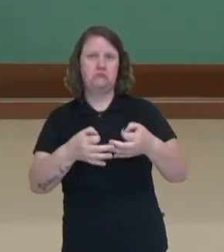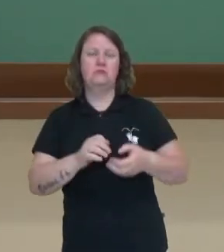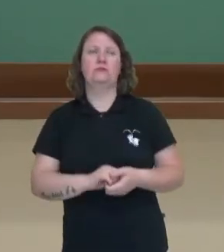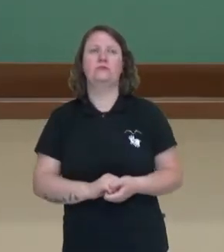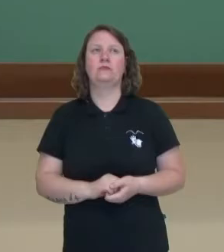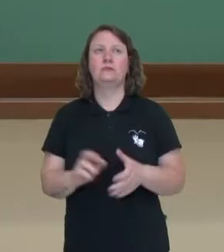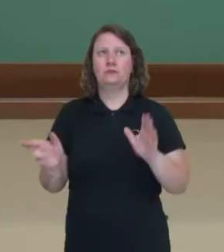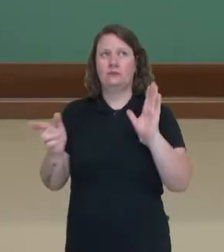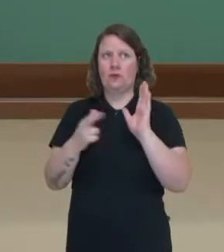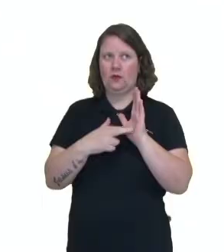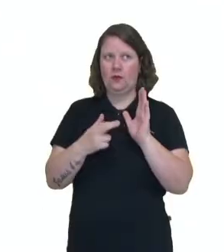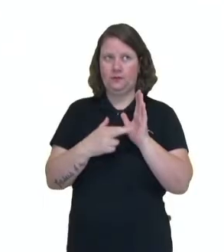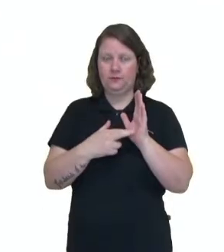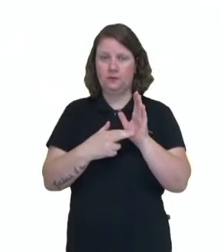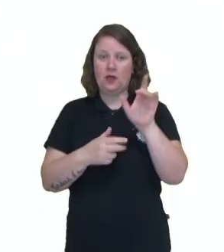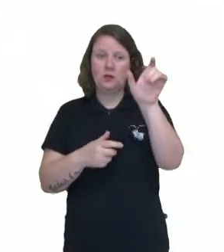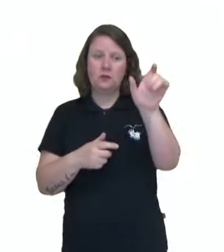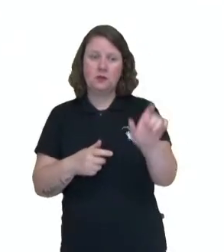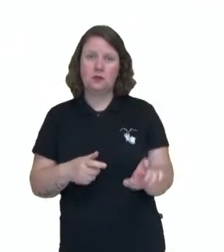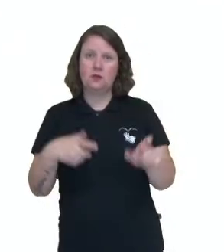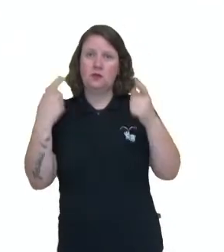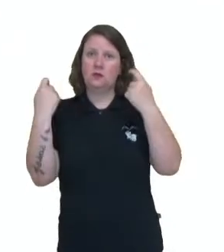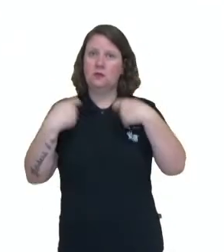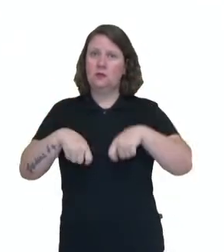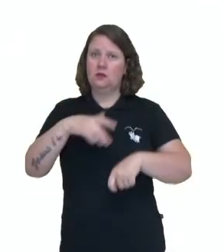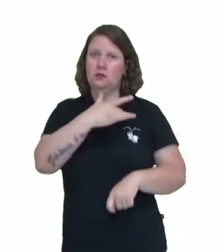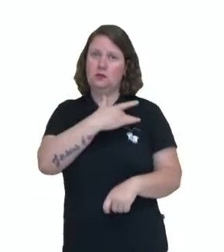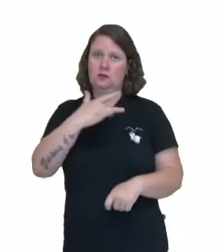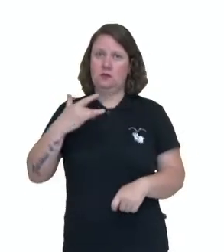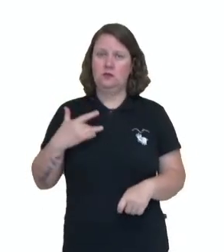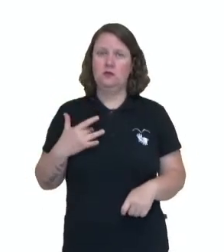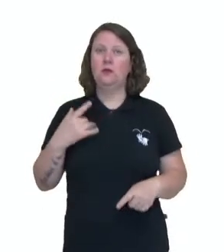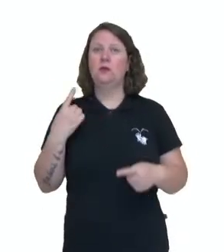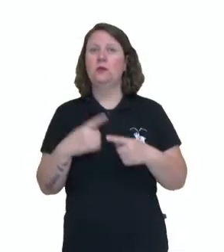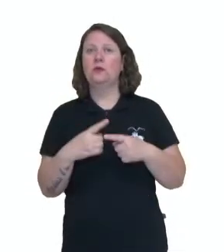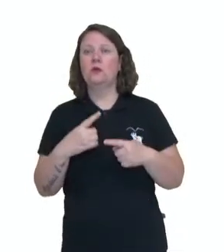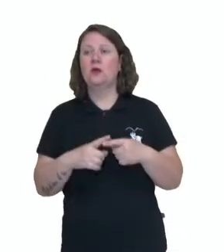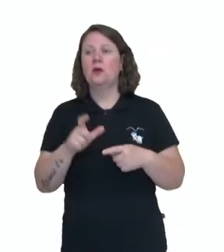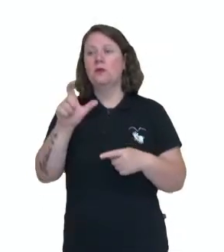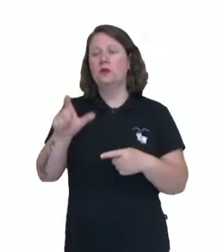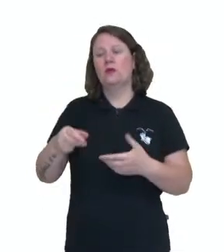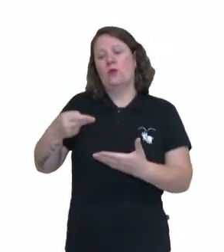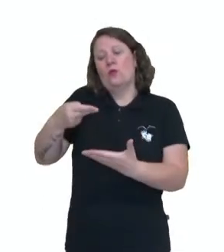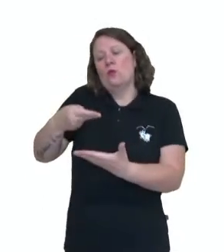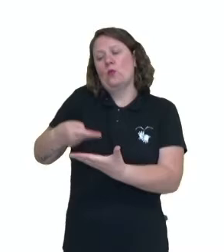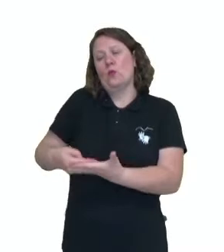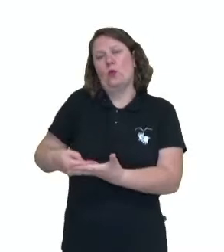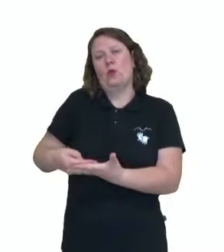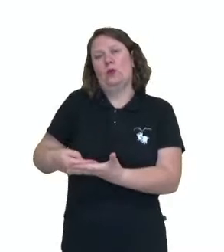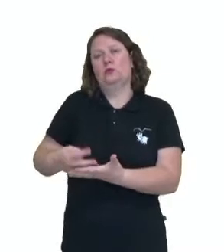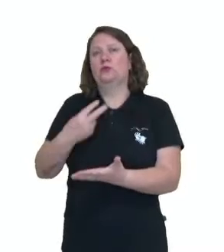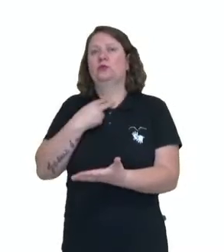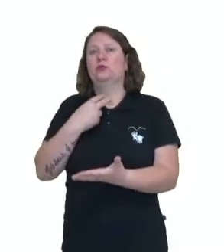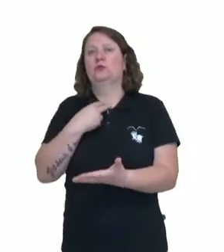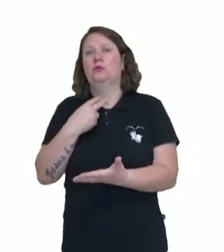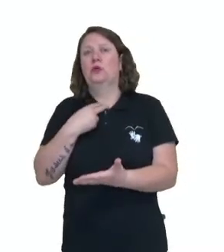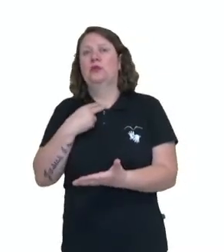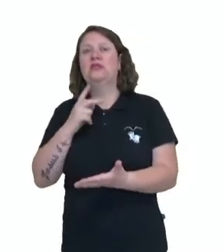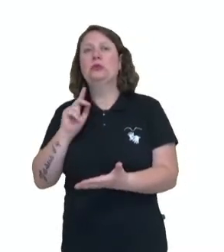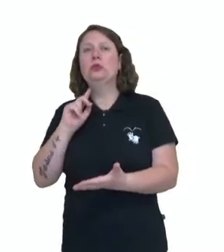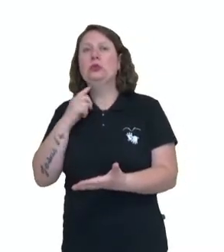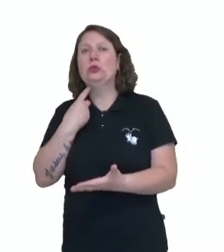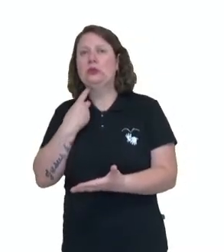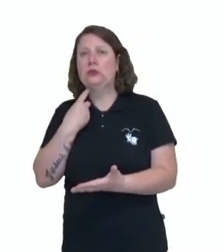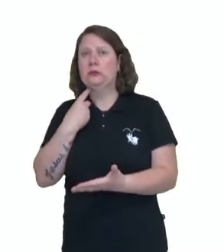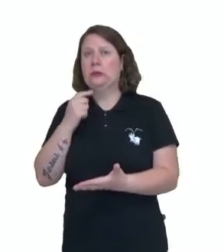resposta. O doador deve estar saudável, pois o paciente não pode ser exposto a nenhuma